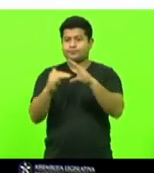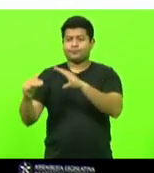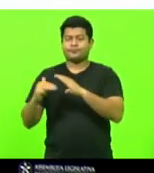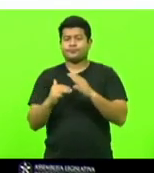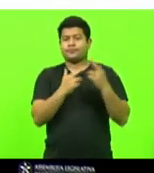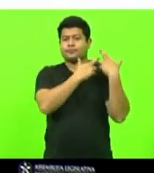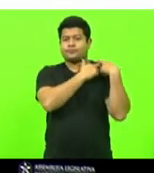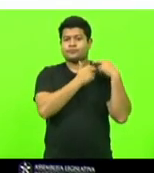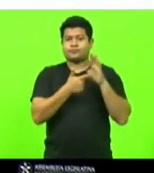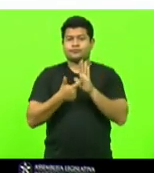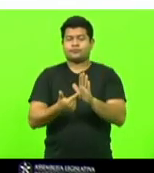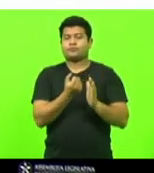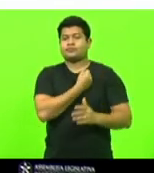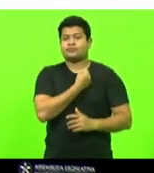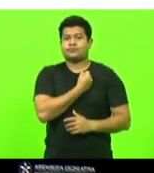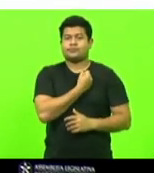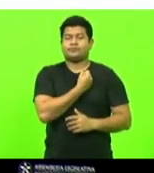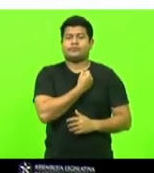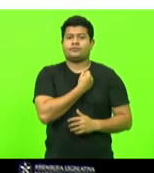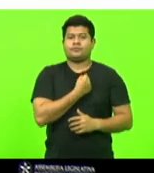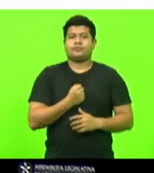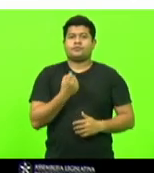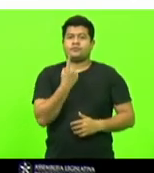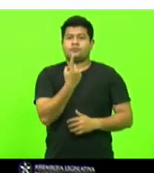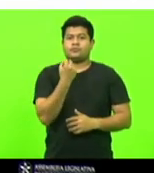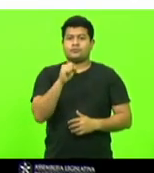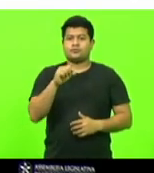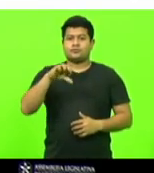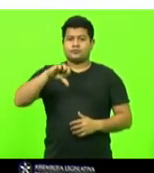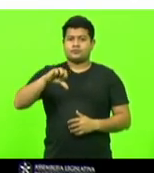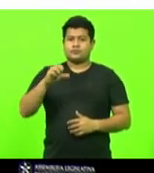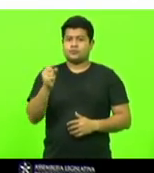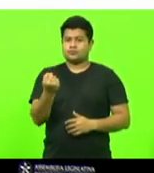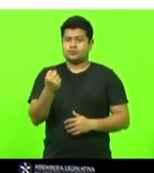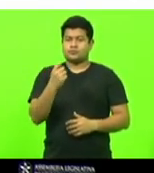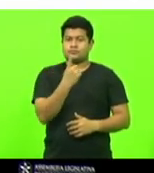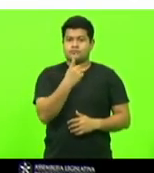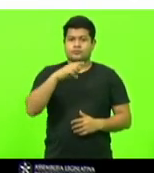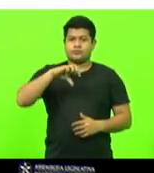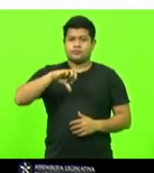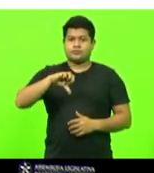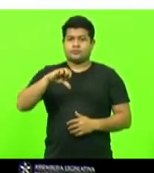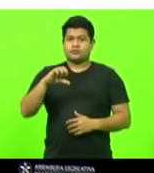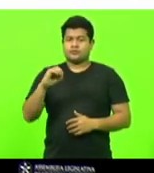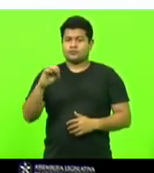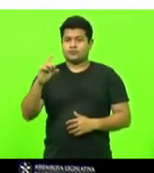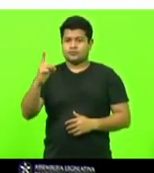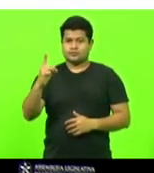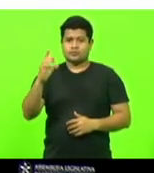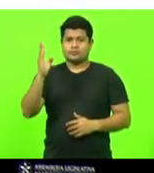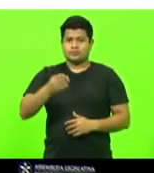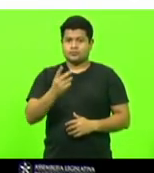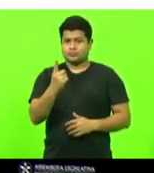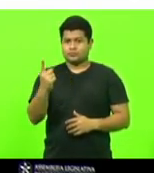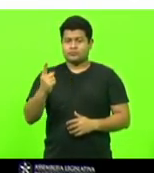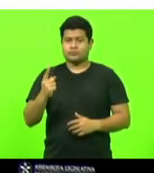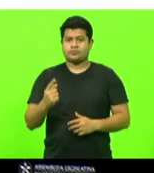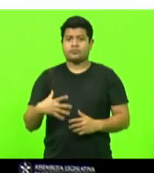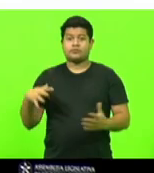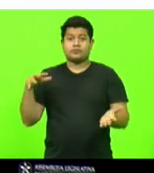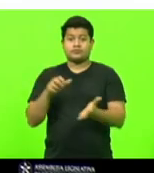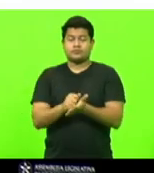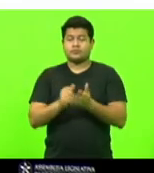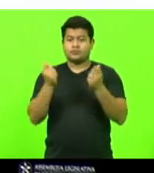as indicações números 1898 a 1901/2021. Não houve